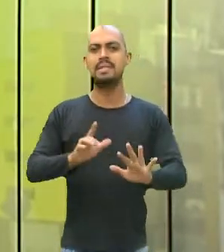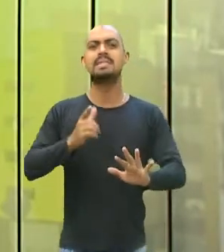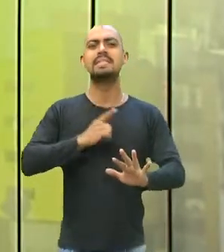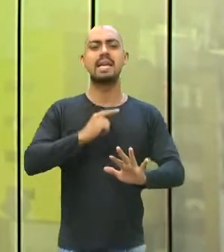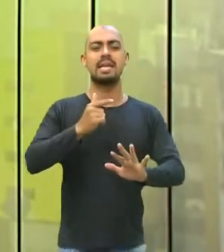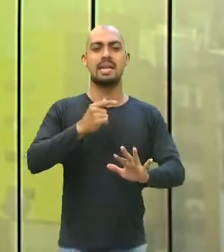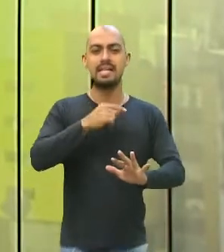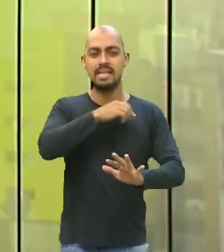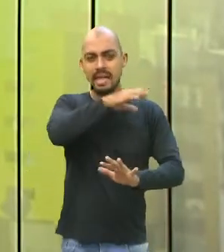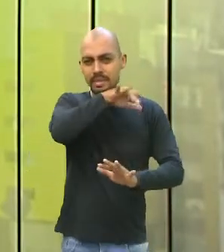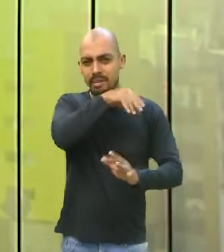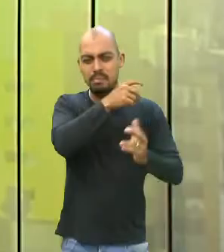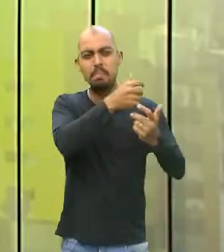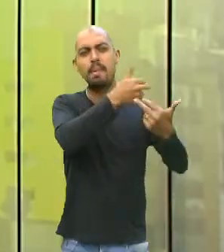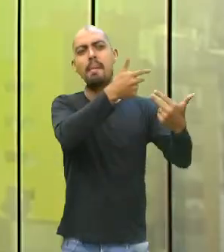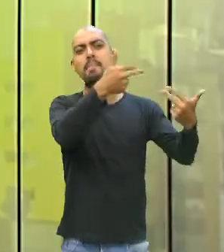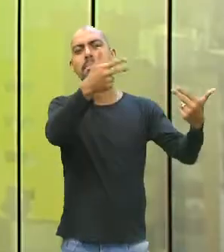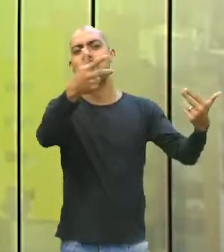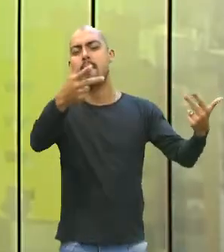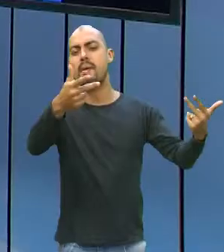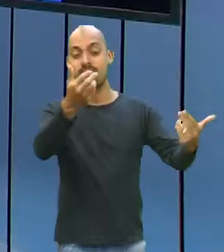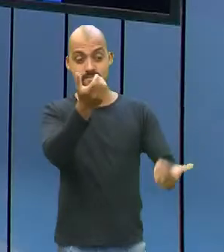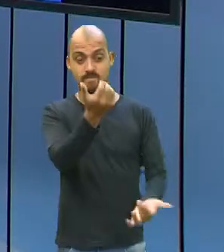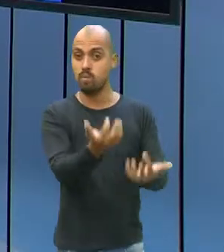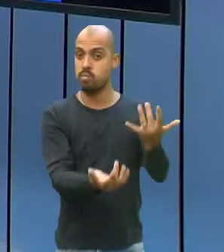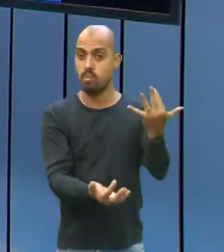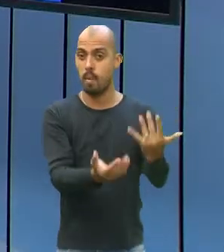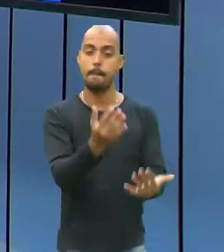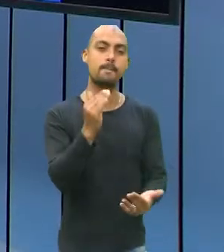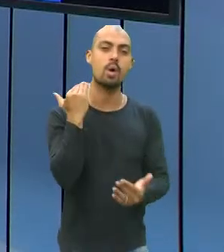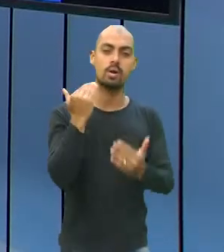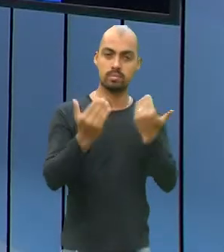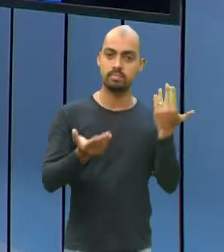mas temos muitos animais que foram queimados.